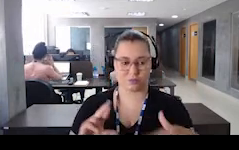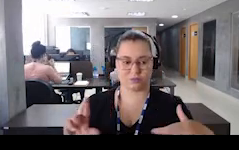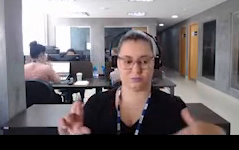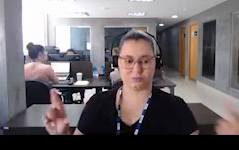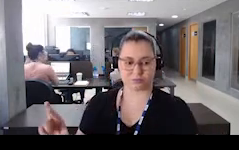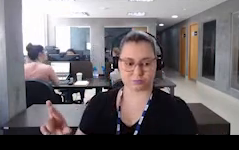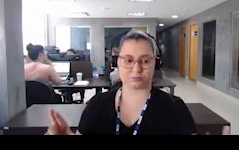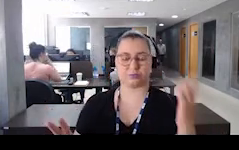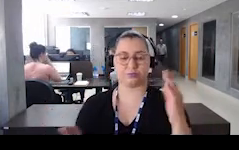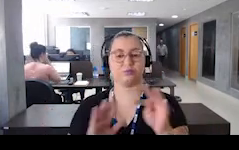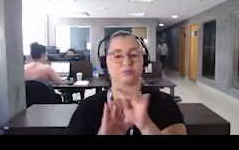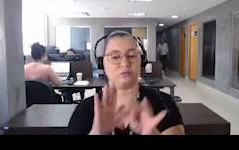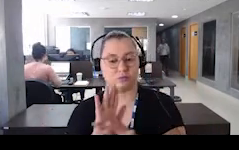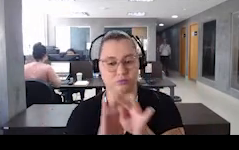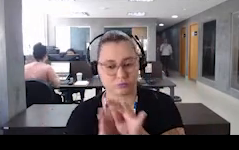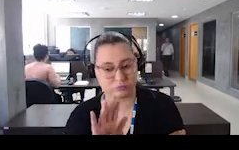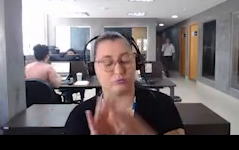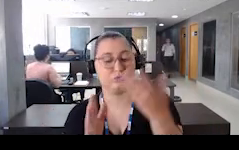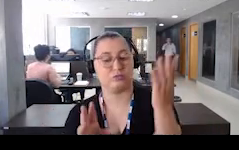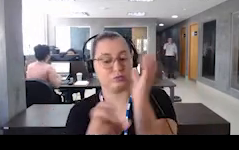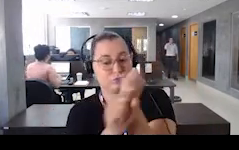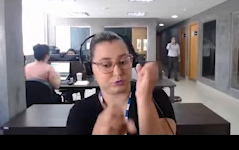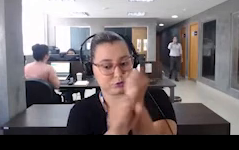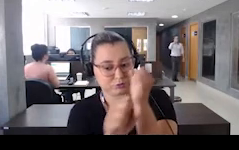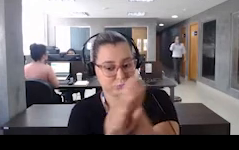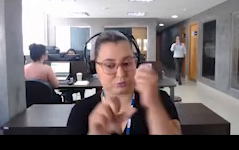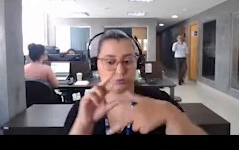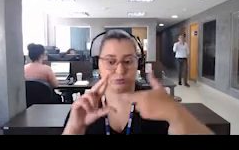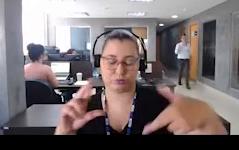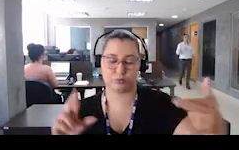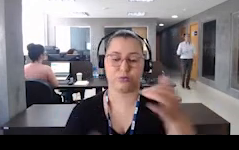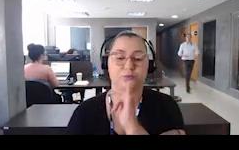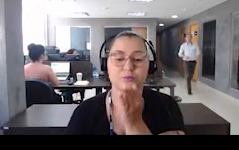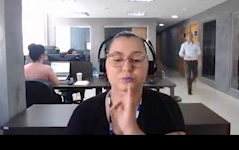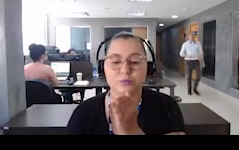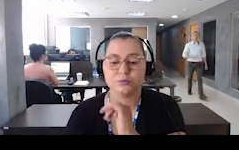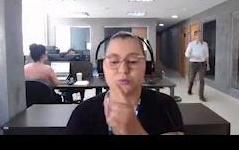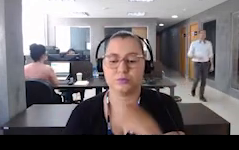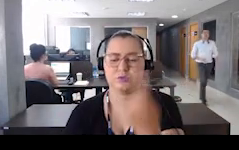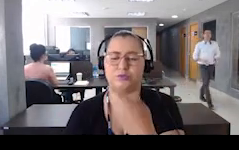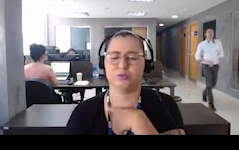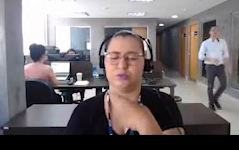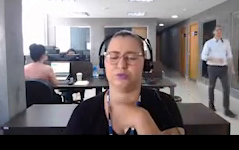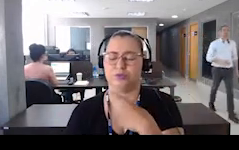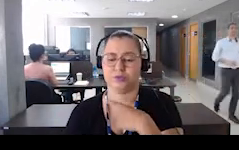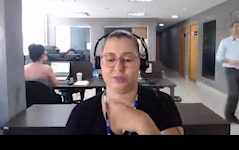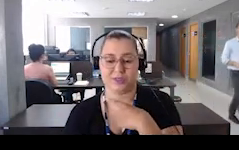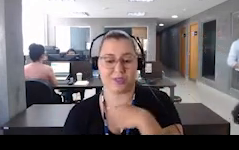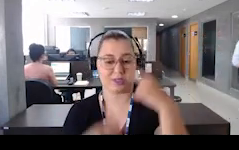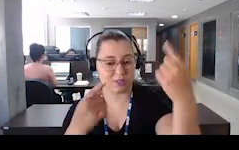que vocês encontram a forma para poder calcular, né, essa resistência. Então aqui, por exemplo, ó, a gente está no